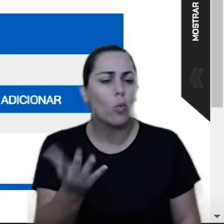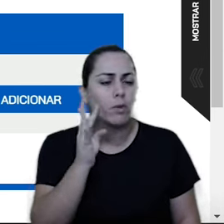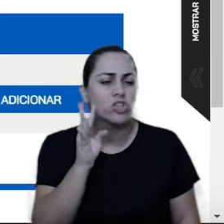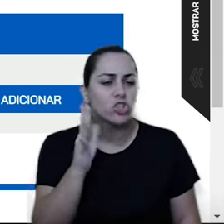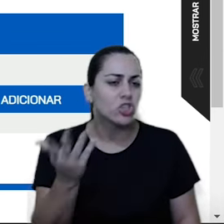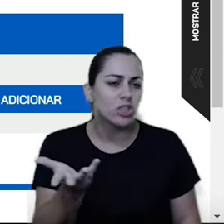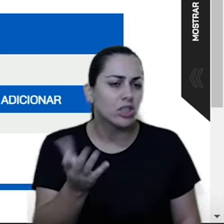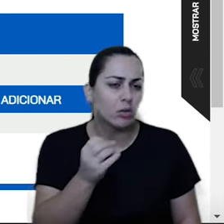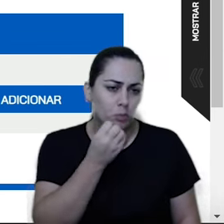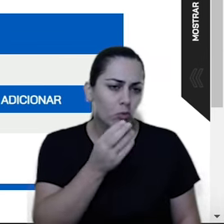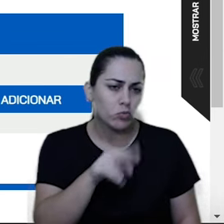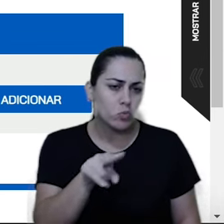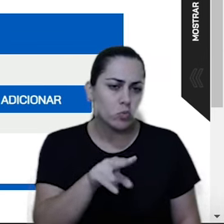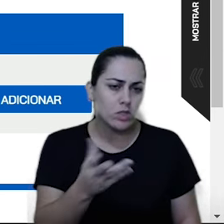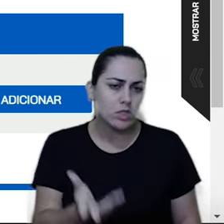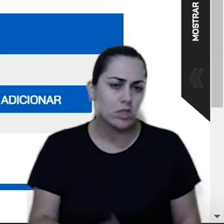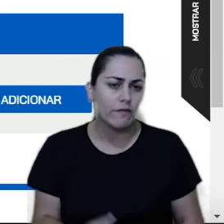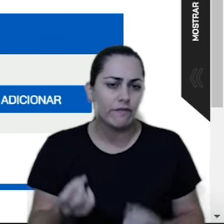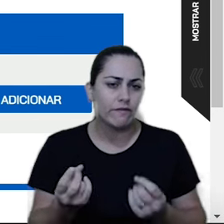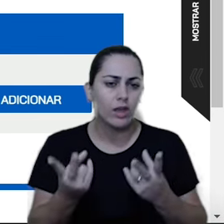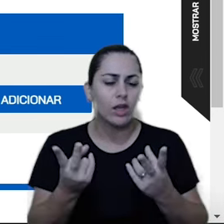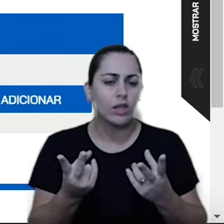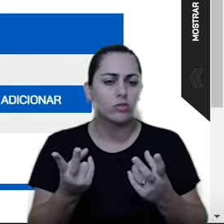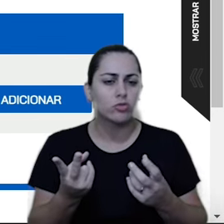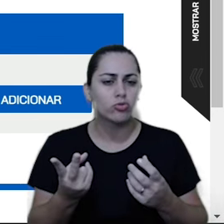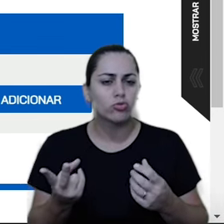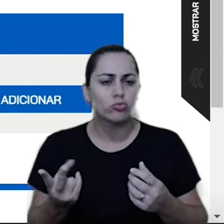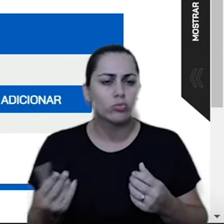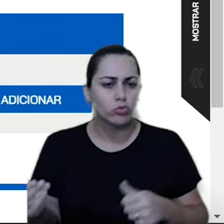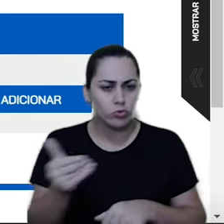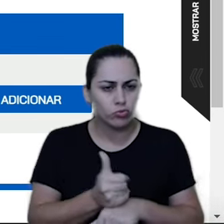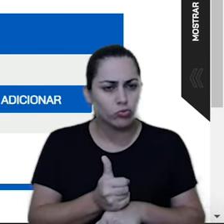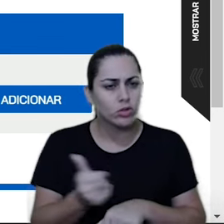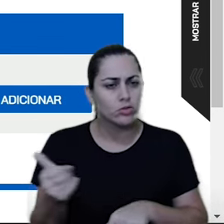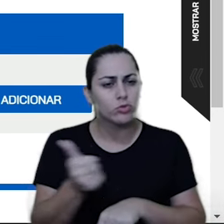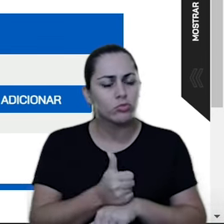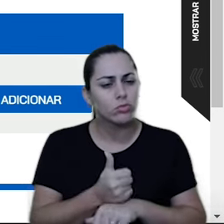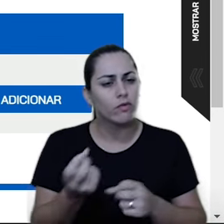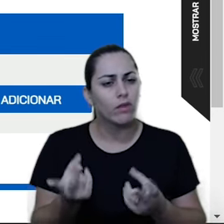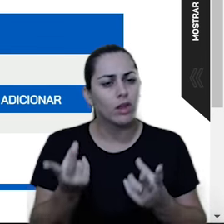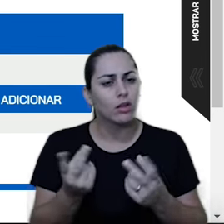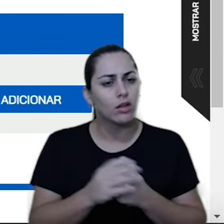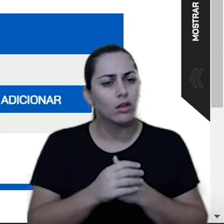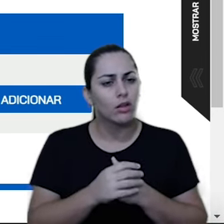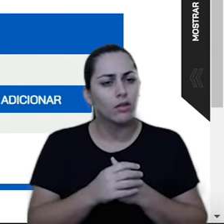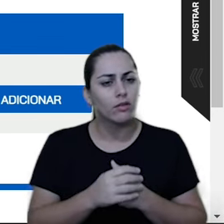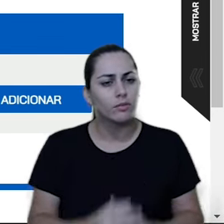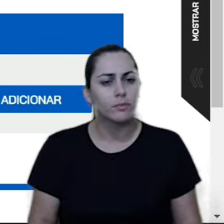imagin que seja útil eh uma venda venda de substituição então é sair venda